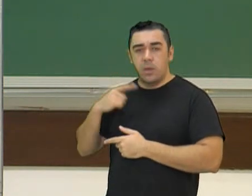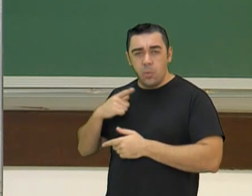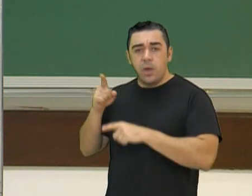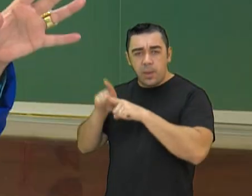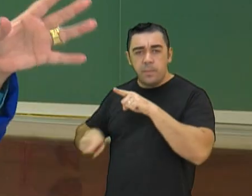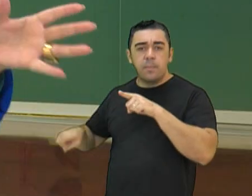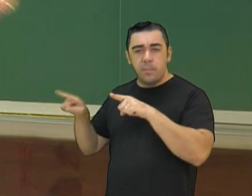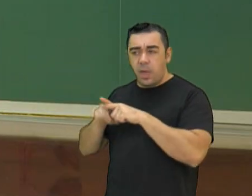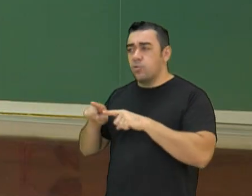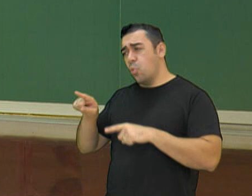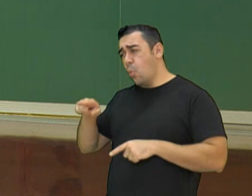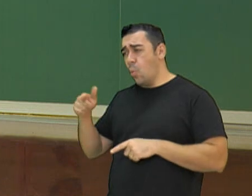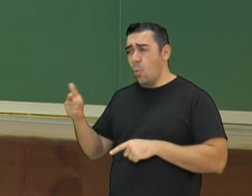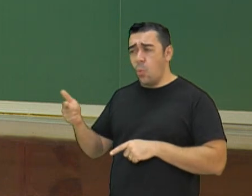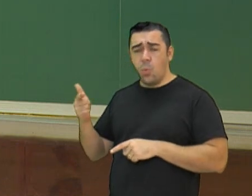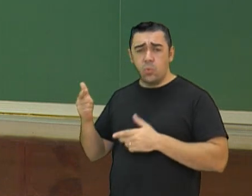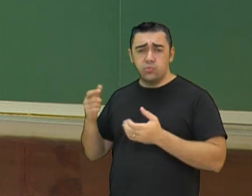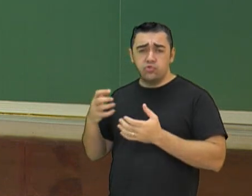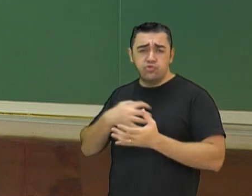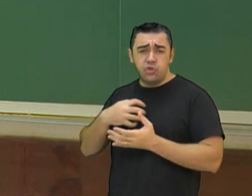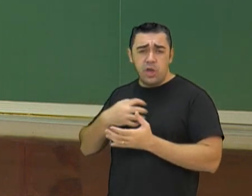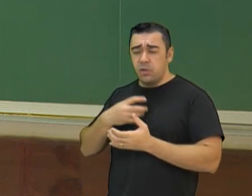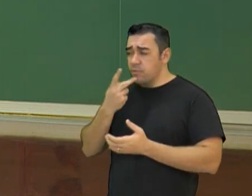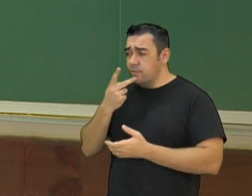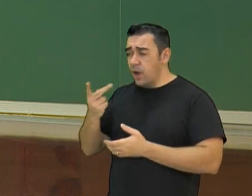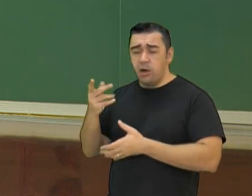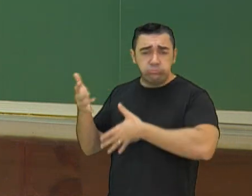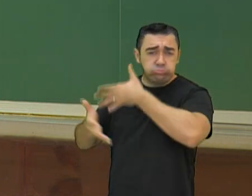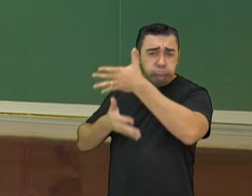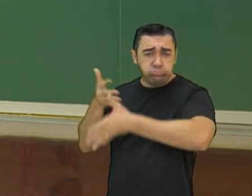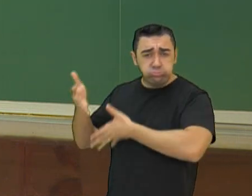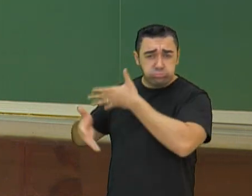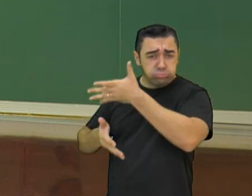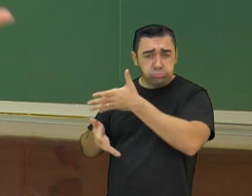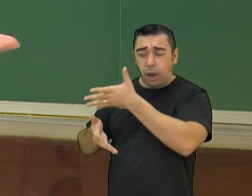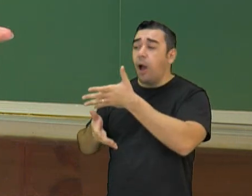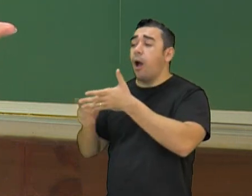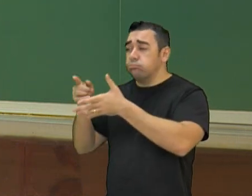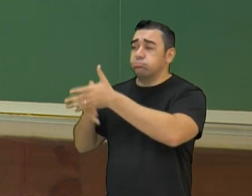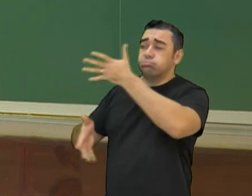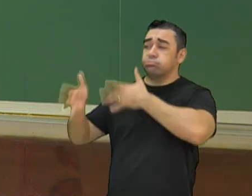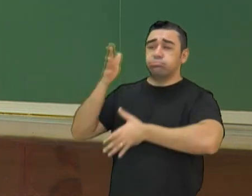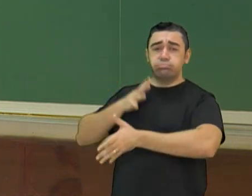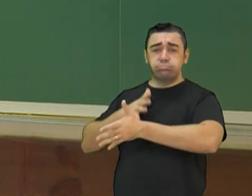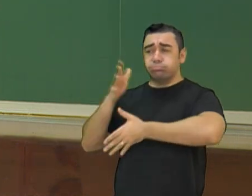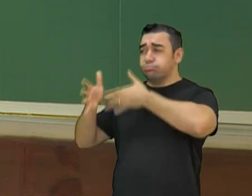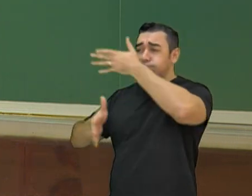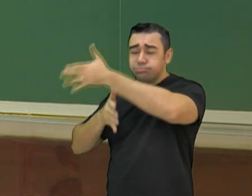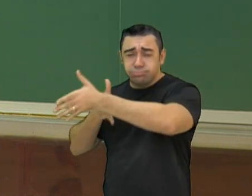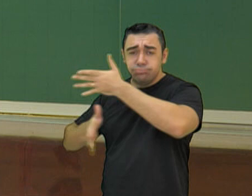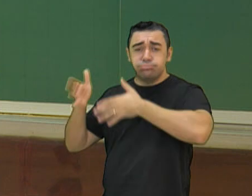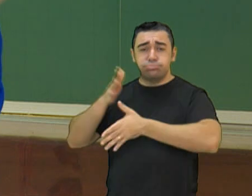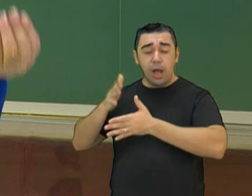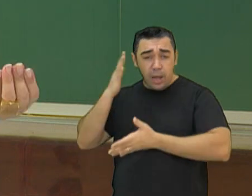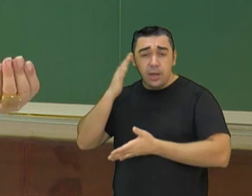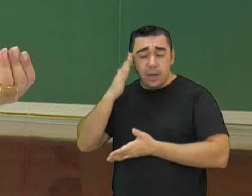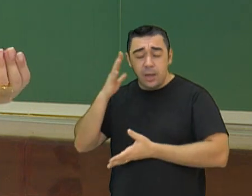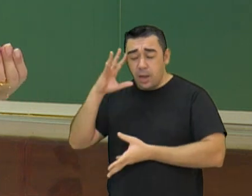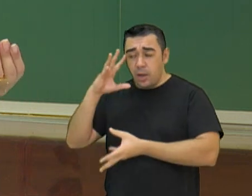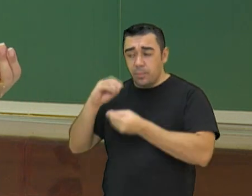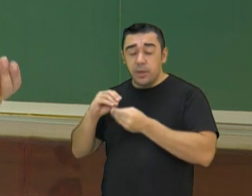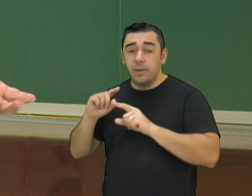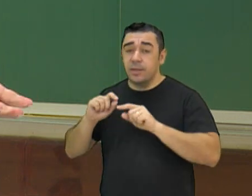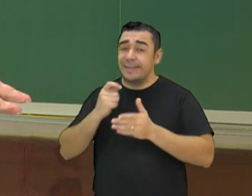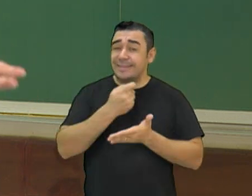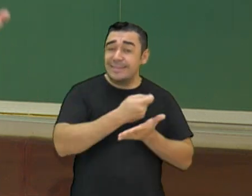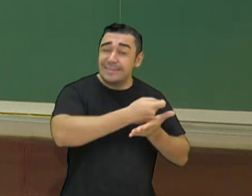não entende, ela vai dizer: oi, não entendi, ou vai fazer uma expressão facial que indica dúvida. Então, eu já sei que ela não entendeu, eu tento explicar novamente